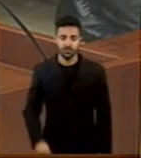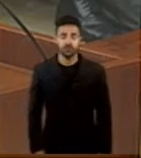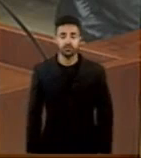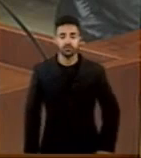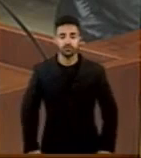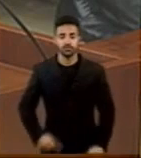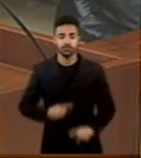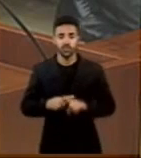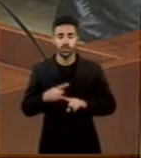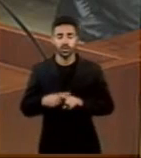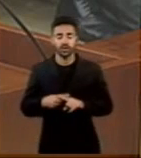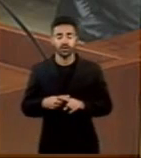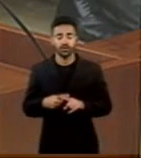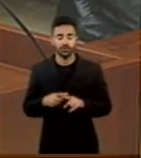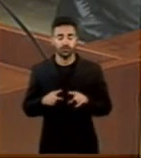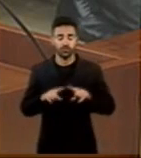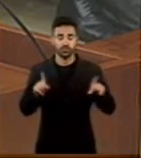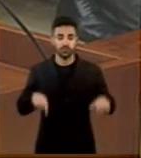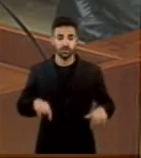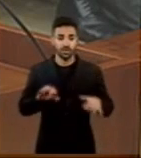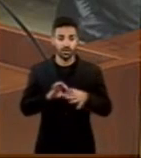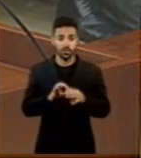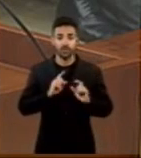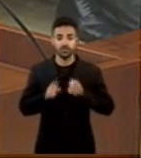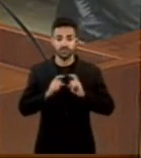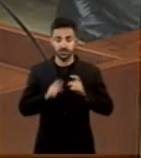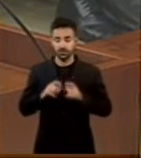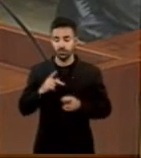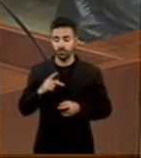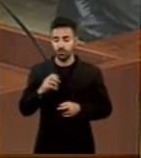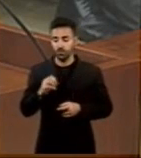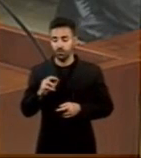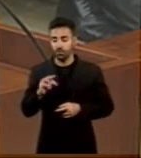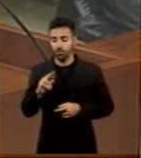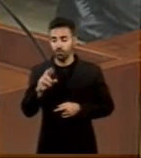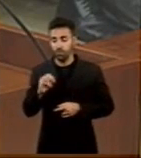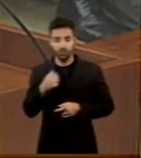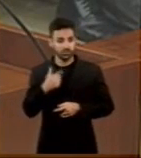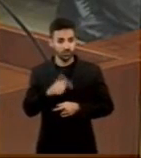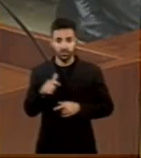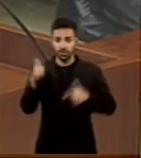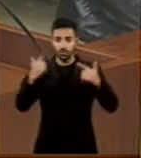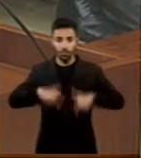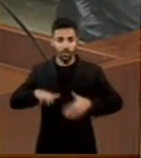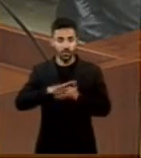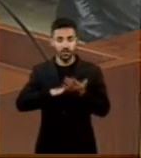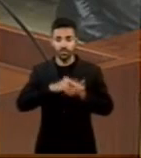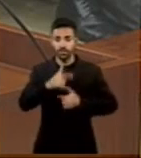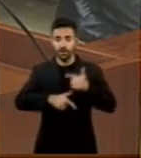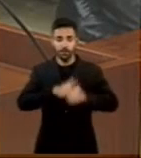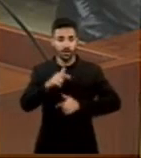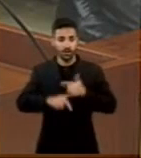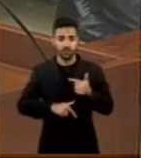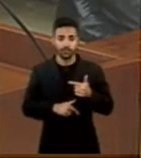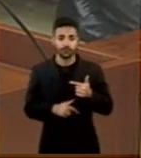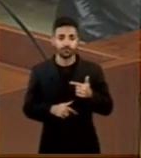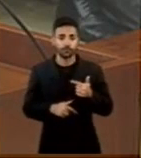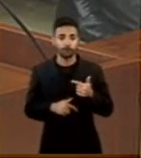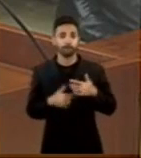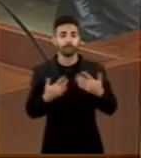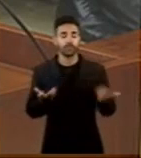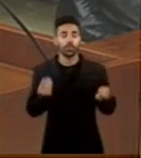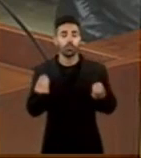servidores vinculados à administração dos portos, excelências, não mais trabalham com operação de cais. Então, como é que eu